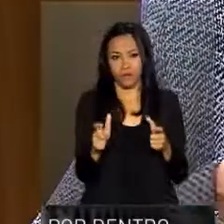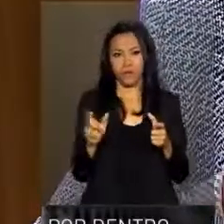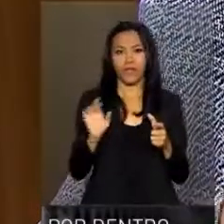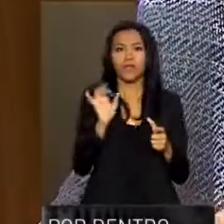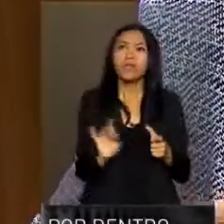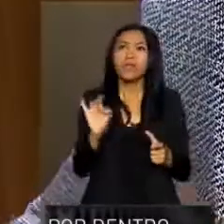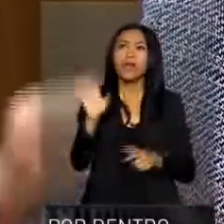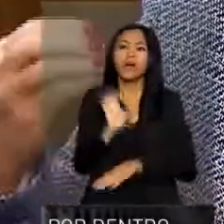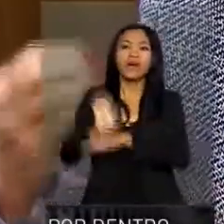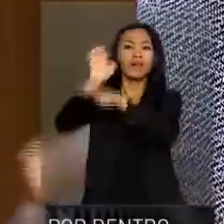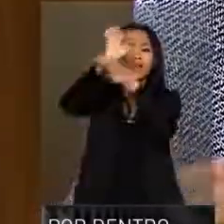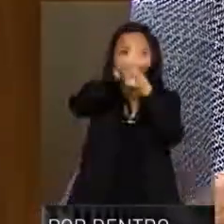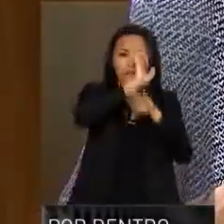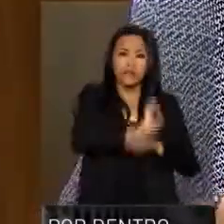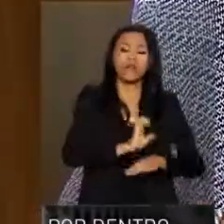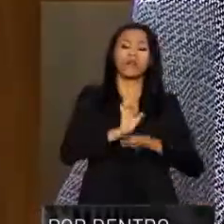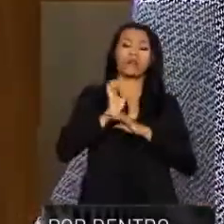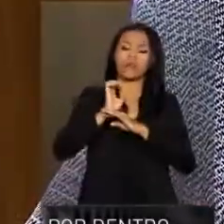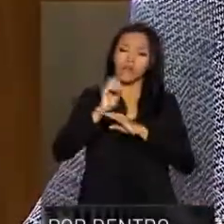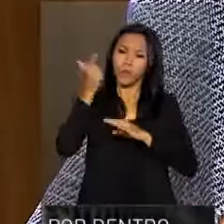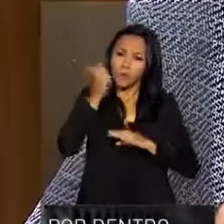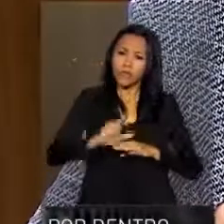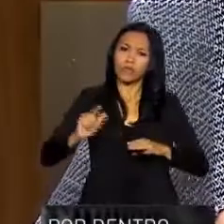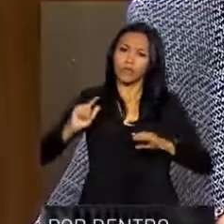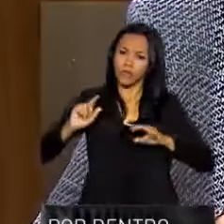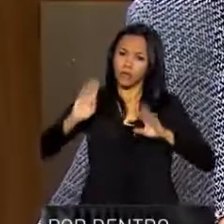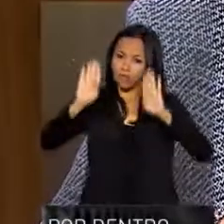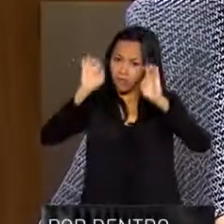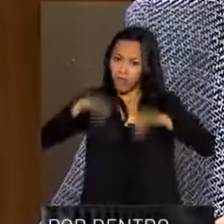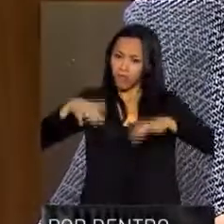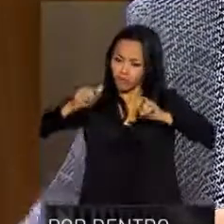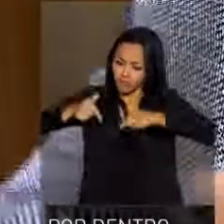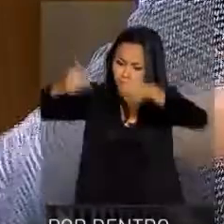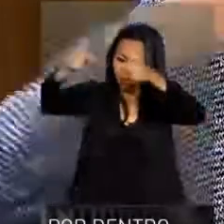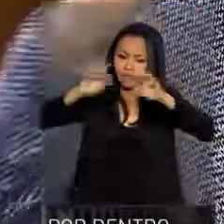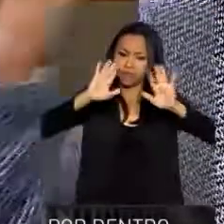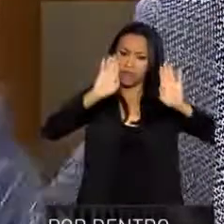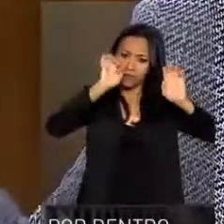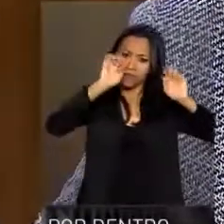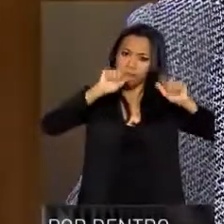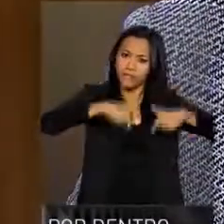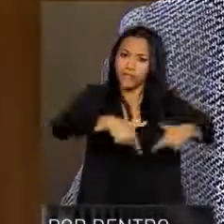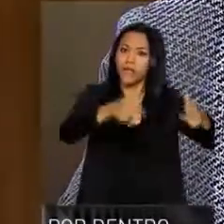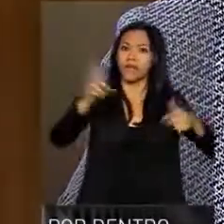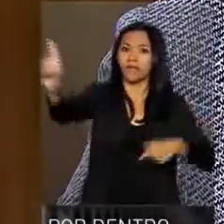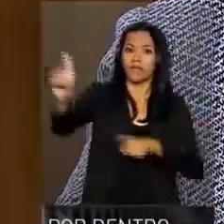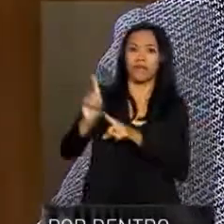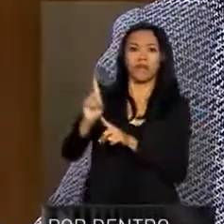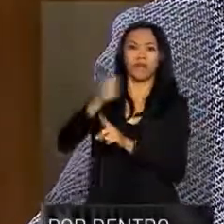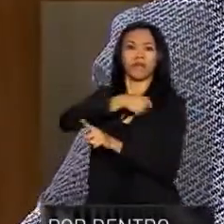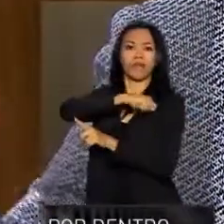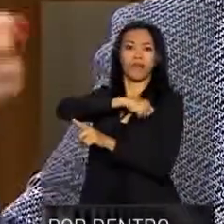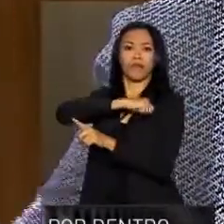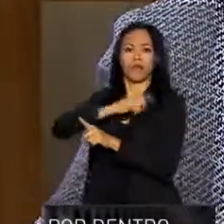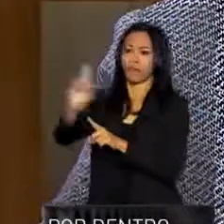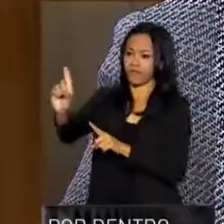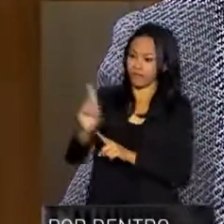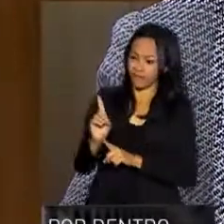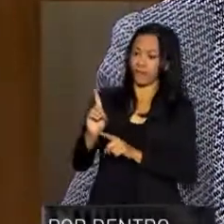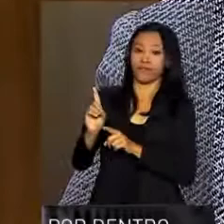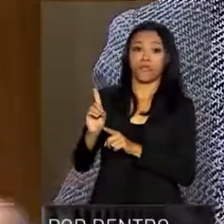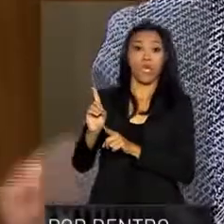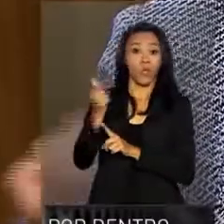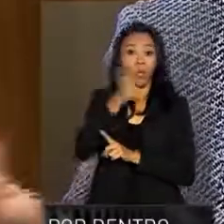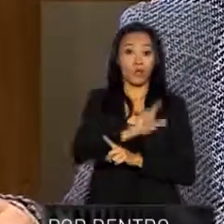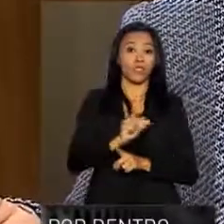estado que essa rede funcione essa rede em quando chega com o delegado que imediatamente ele consiga chegar até a